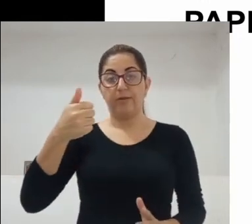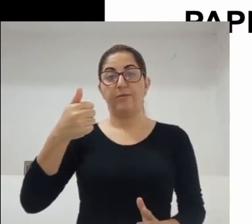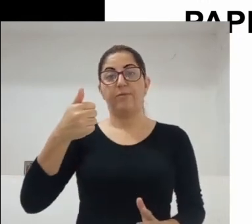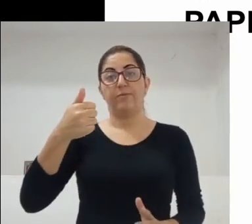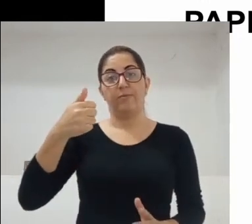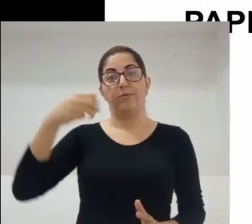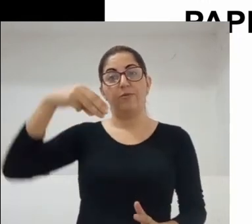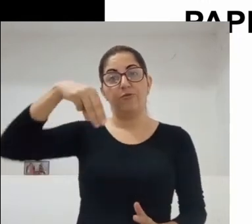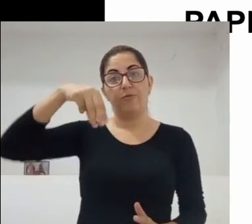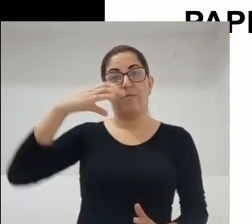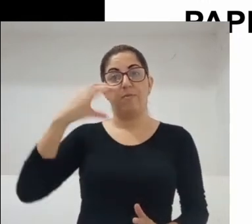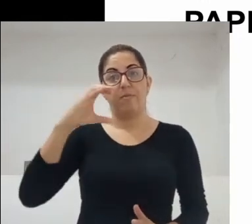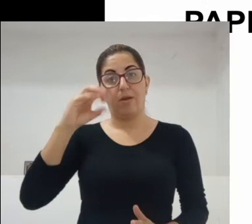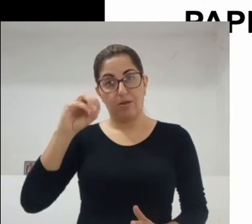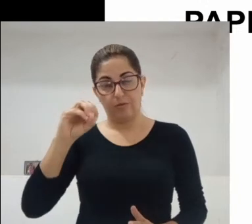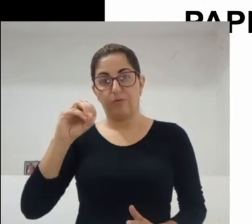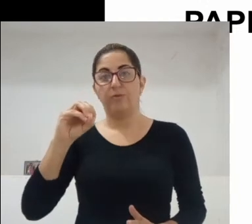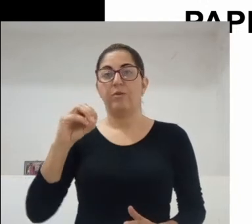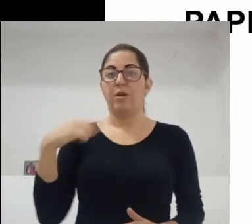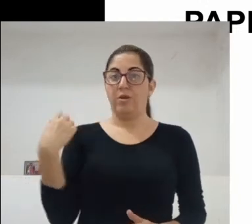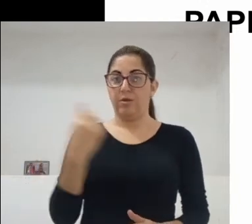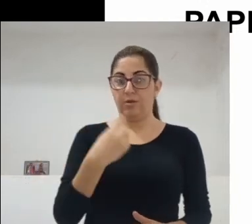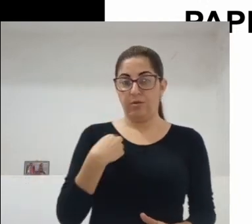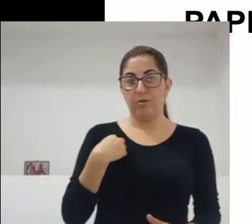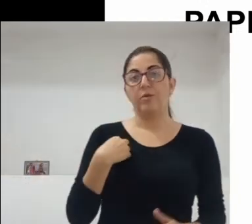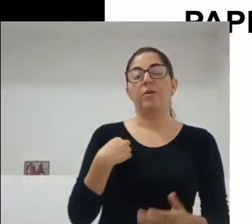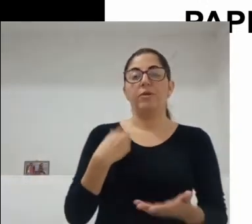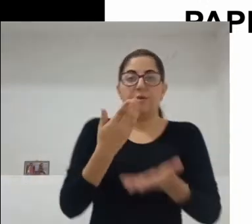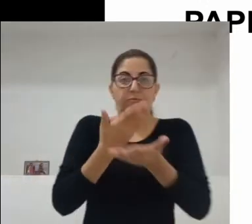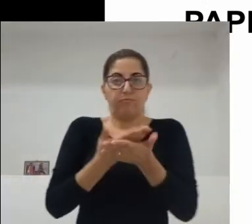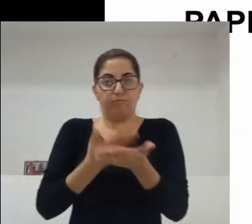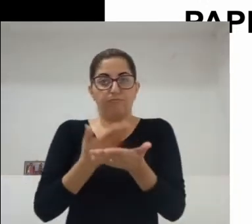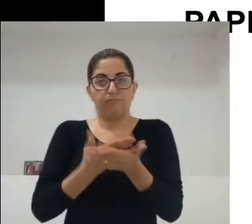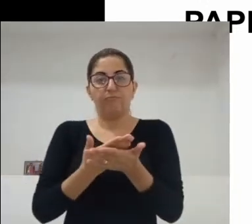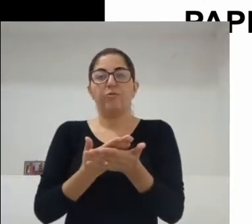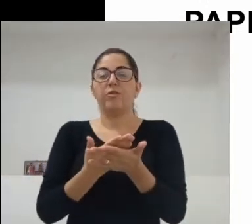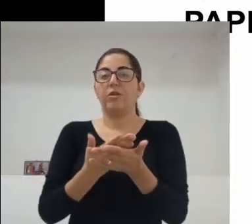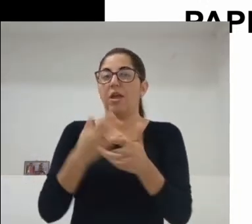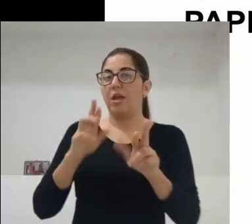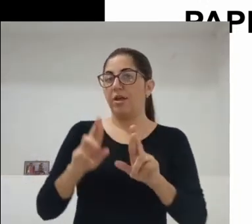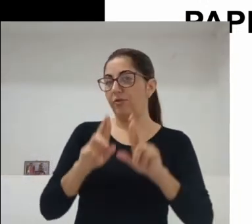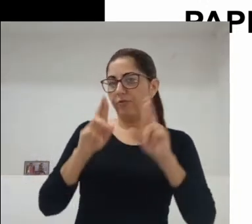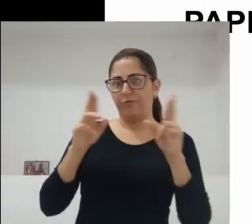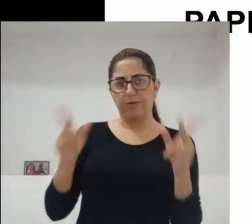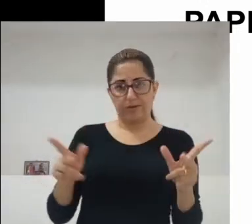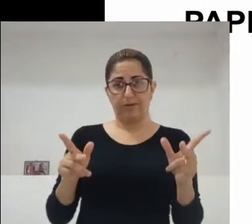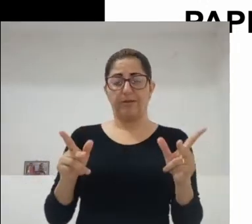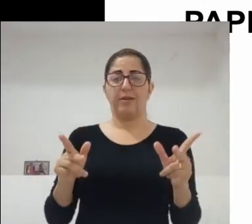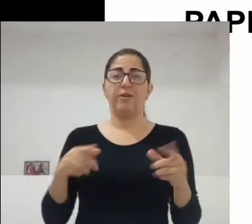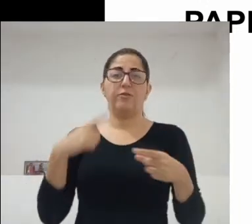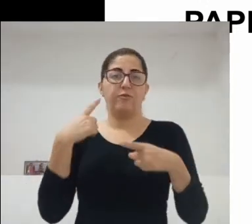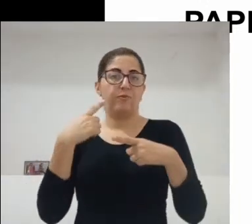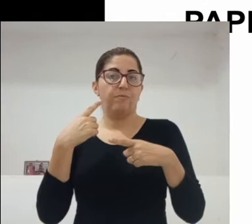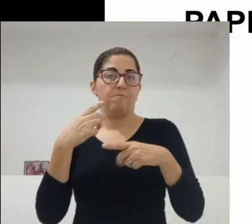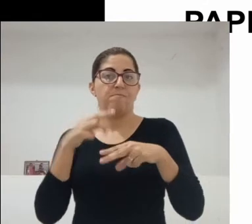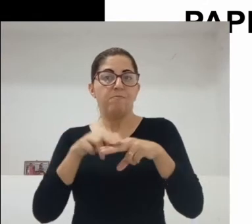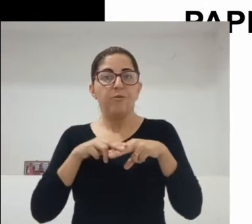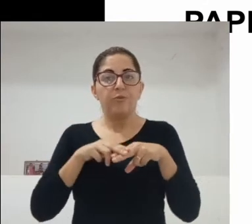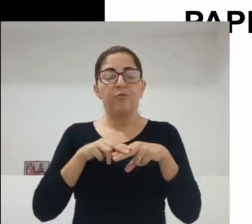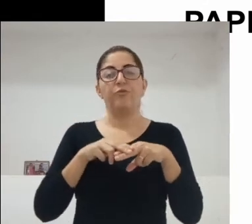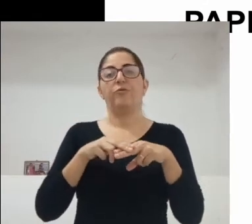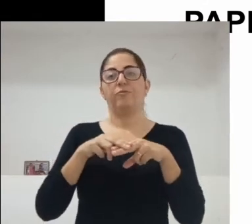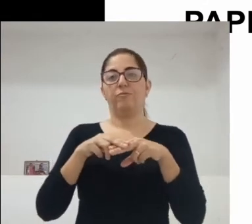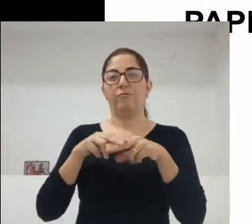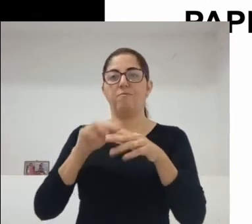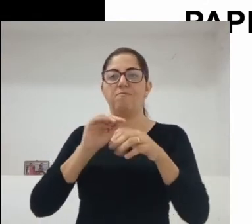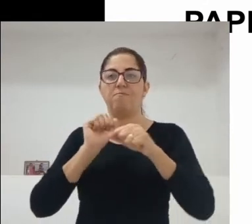dia 31, nós vamos fazer aulas de maneira remota, né, em decorrência da